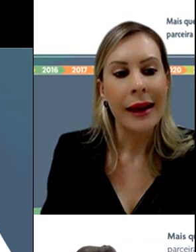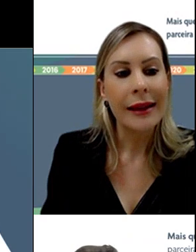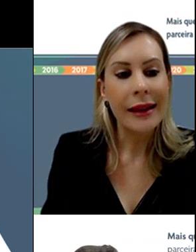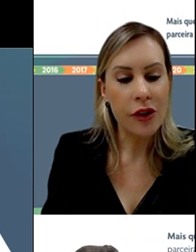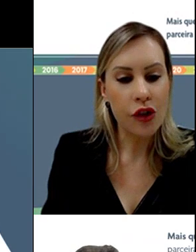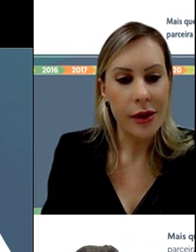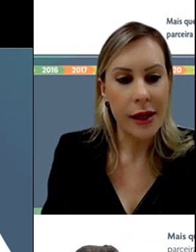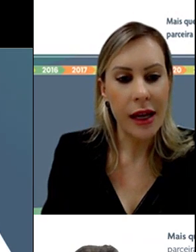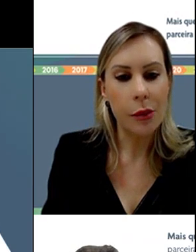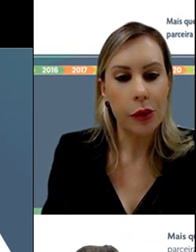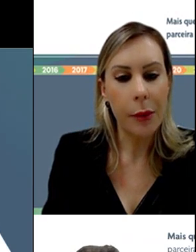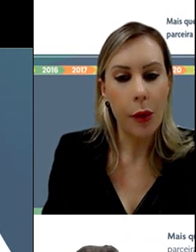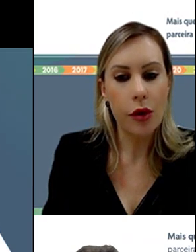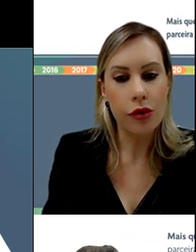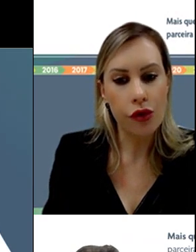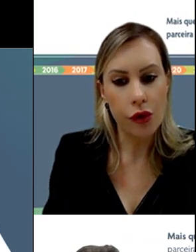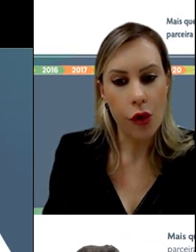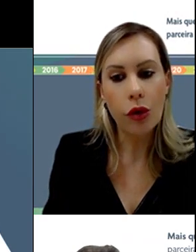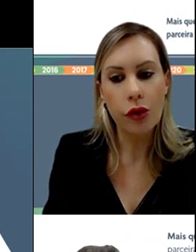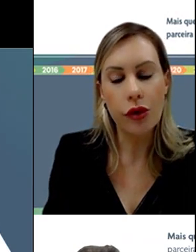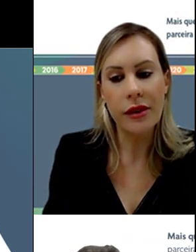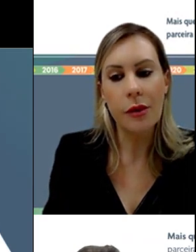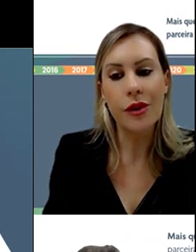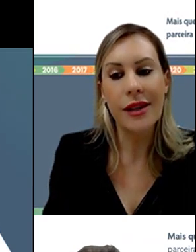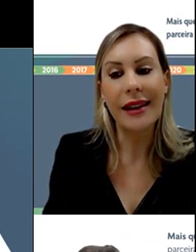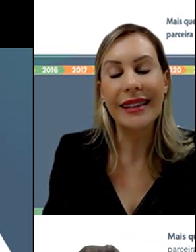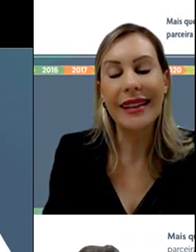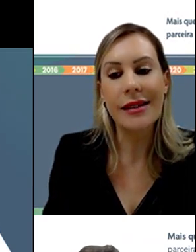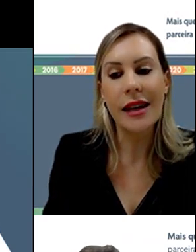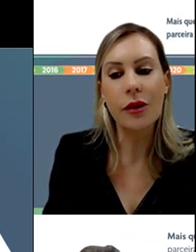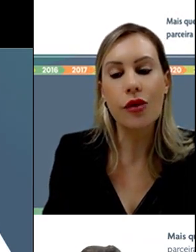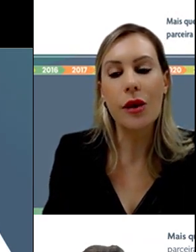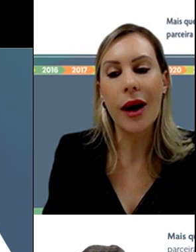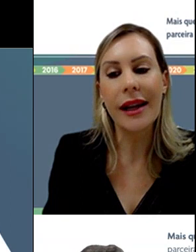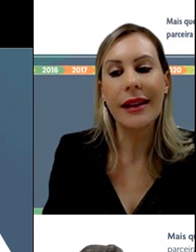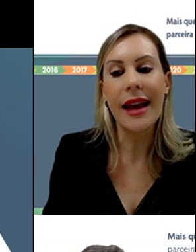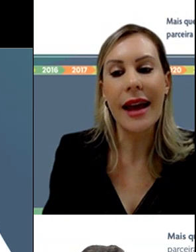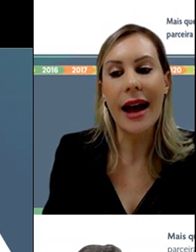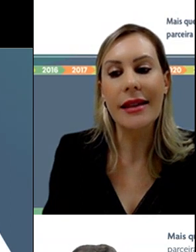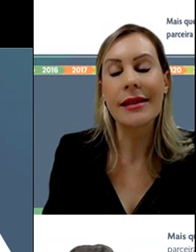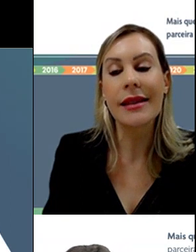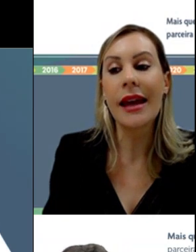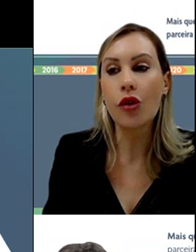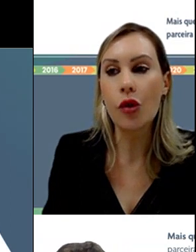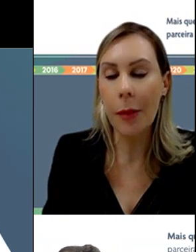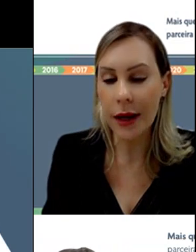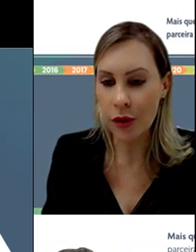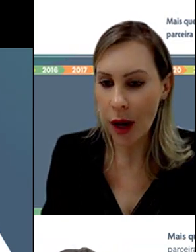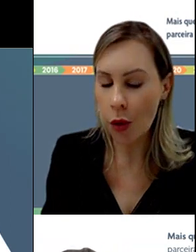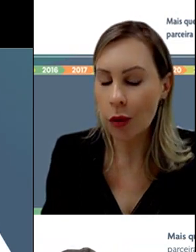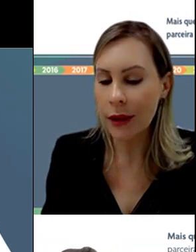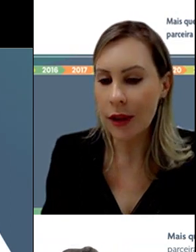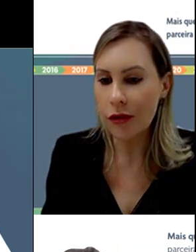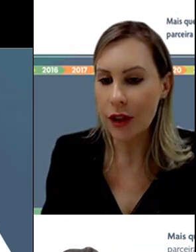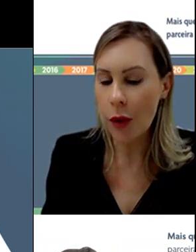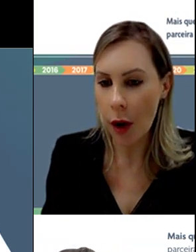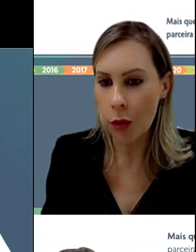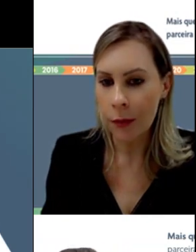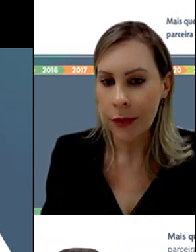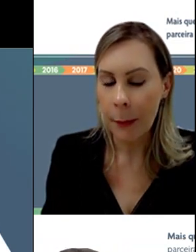individual. Neste exemplo, depois dos descontos, nós temos aqui R$ 340 indo para a sua